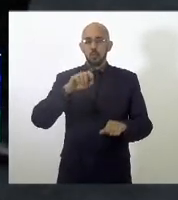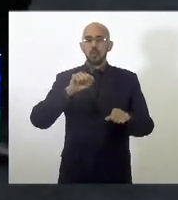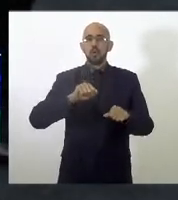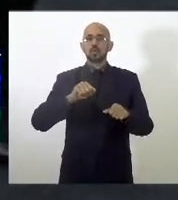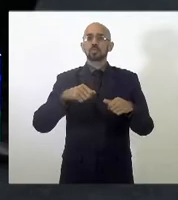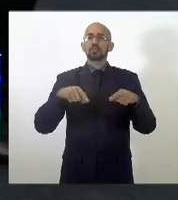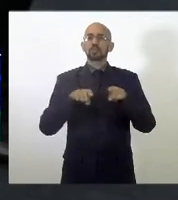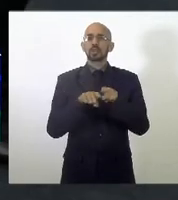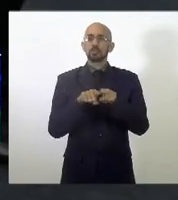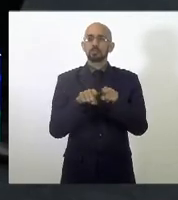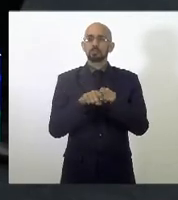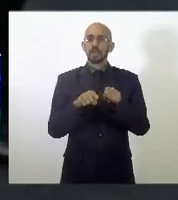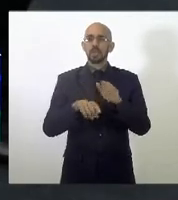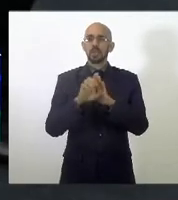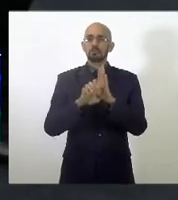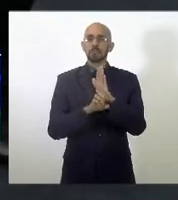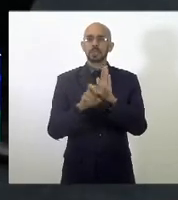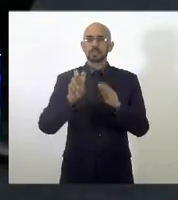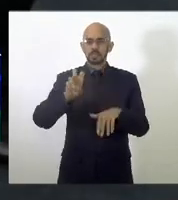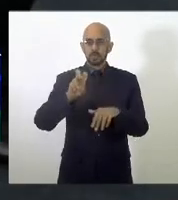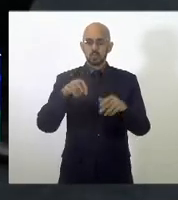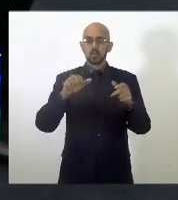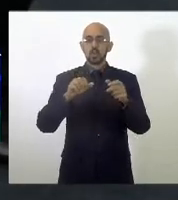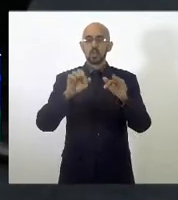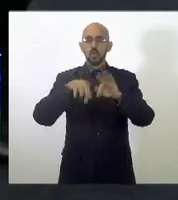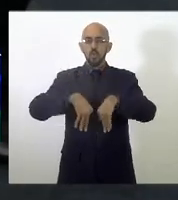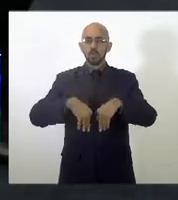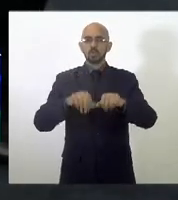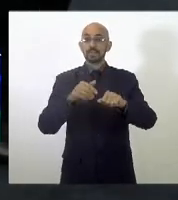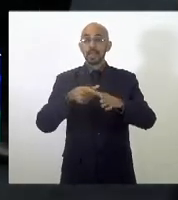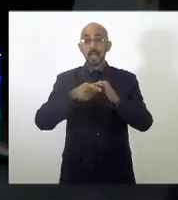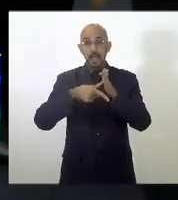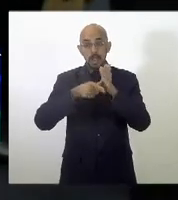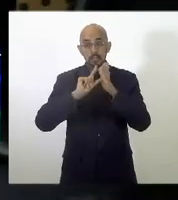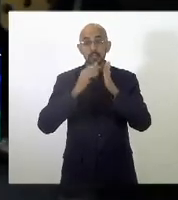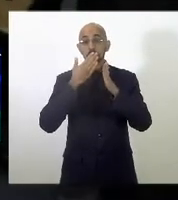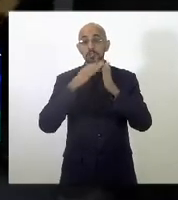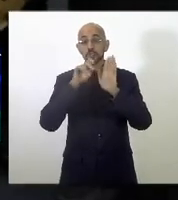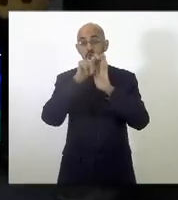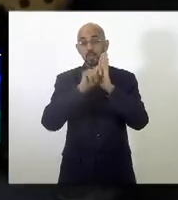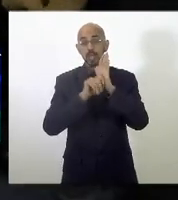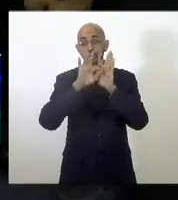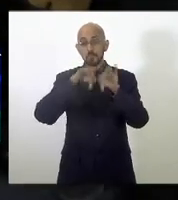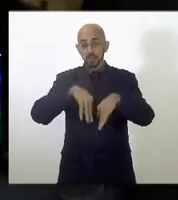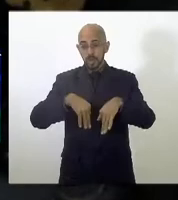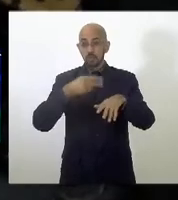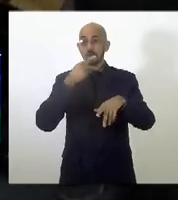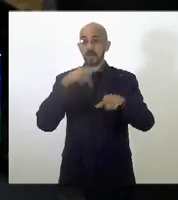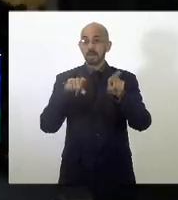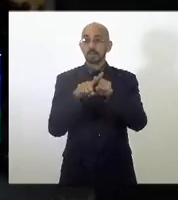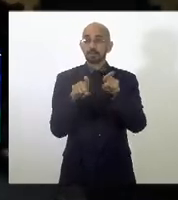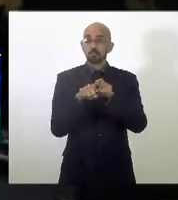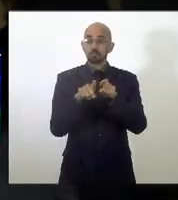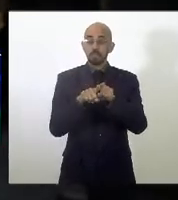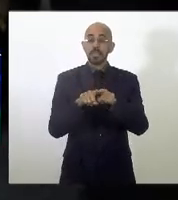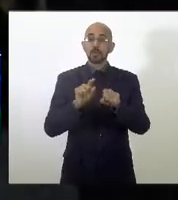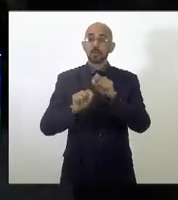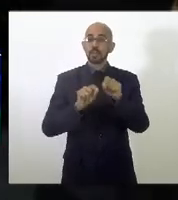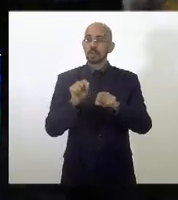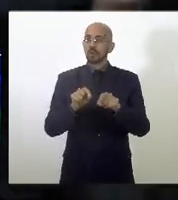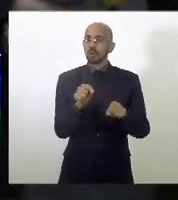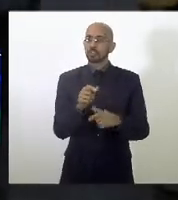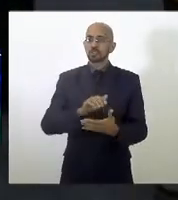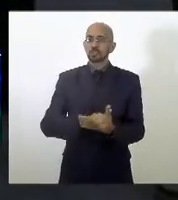concluindo por substitutivo. E antes de pedir forma final de redação, presidente, dizer que não há coincidência de que a